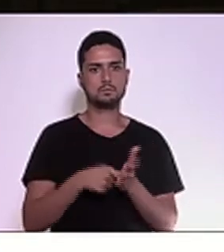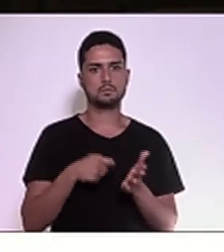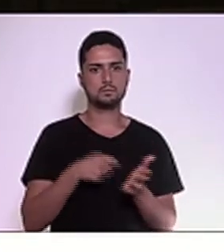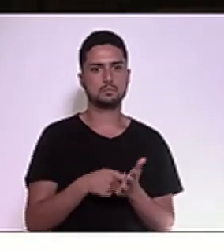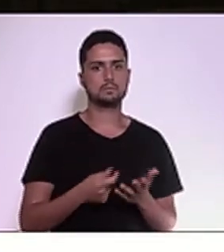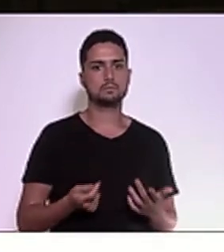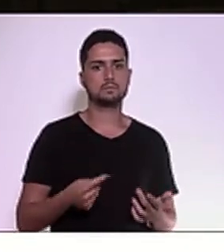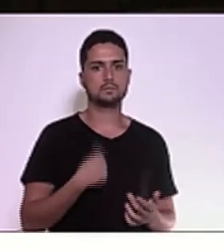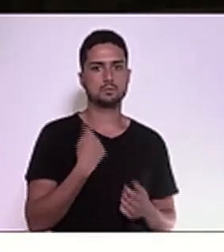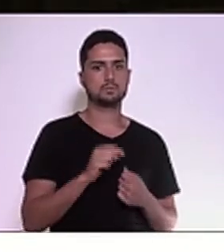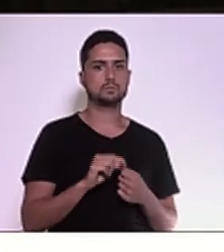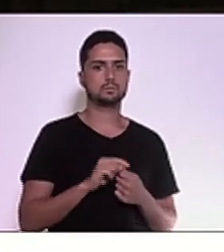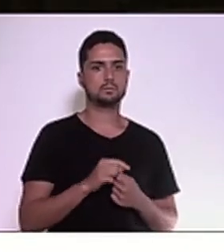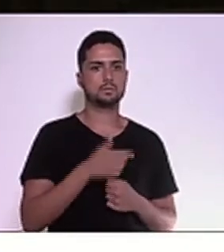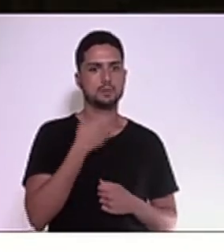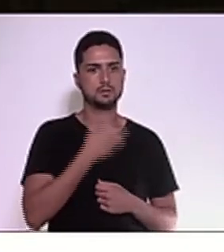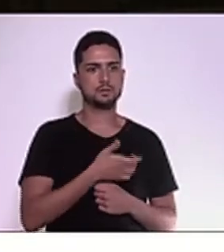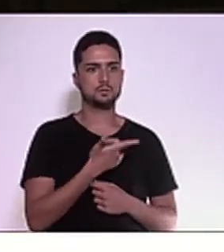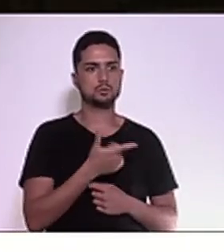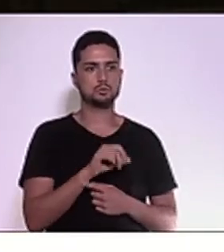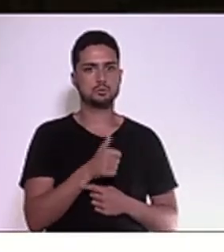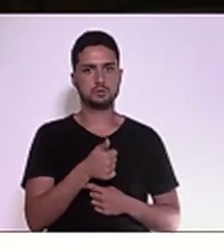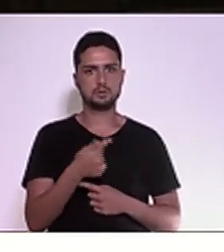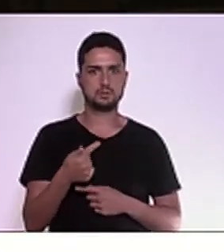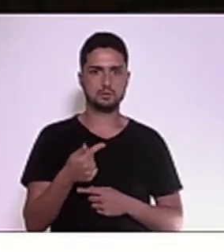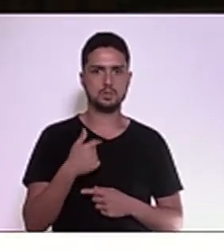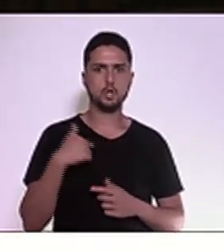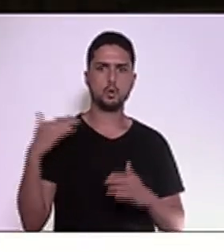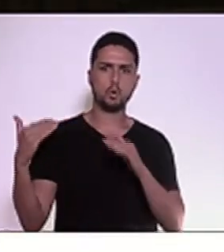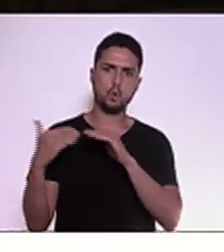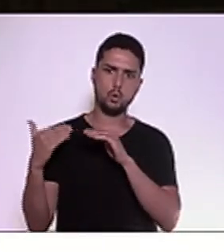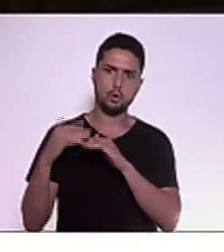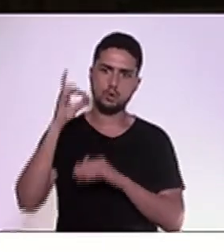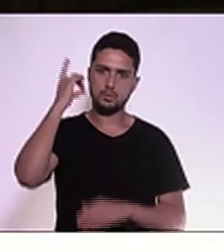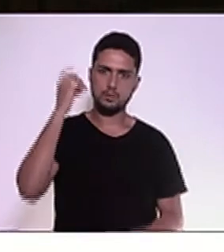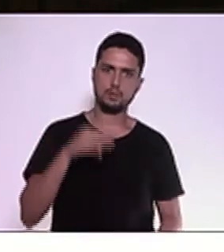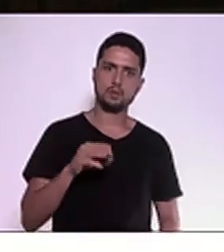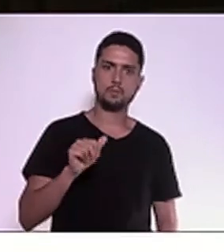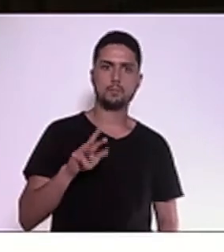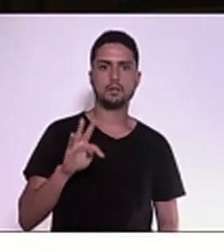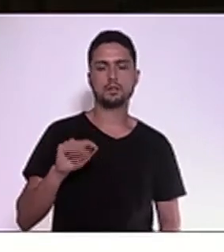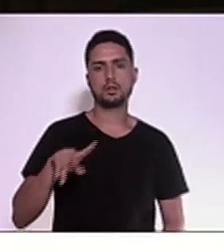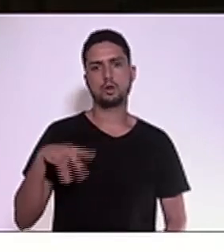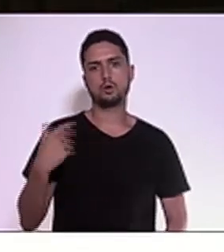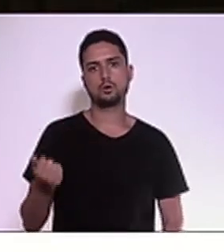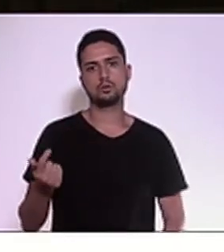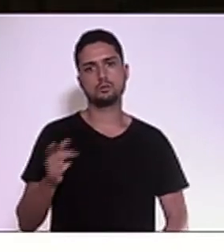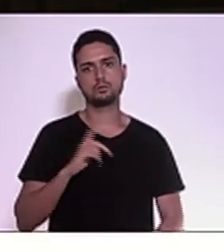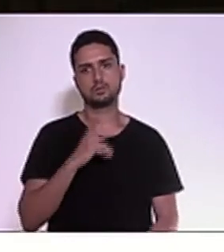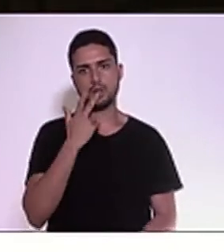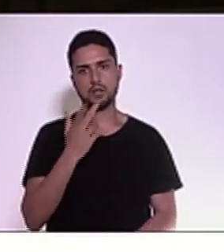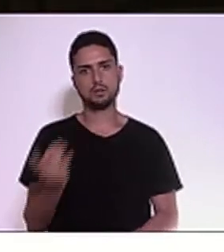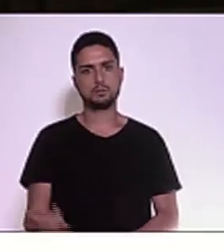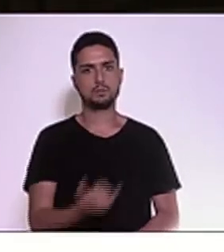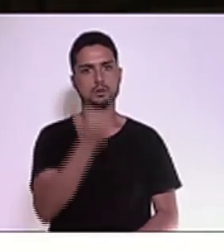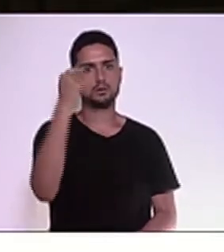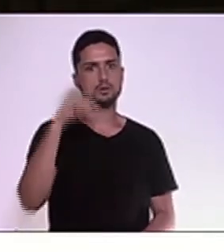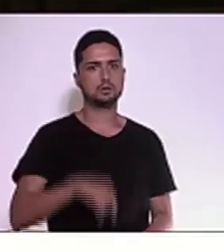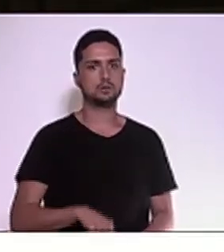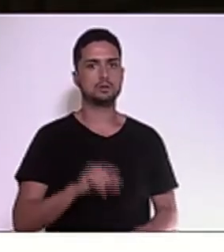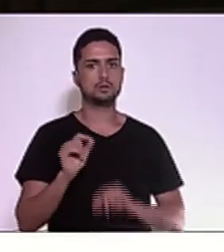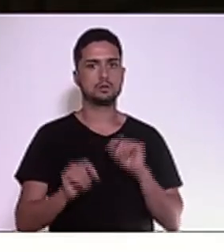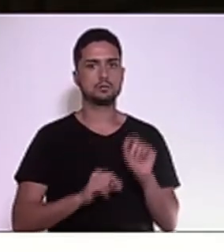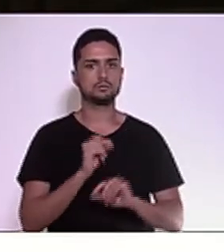aqui em dezembro de 2017, e eu concordo com a deputada Marta Rocha, dando um passo importante, dando uma contribuição importante